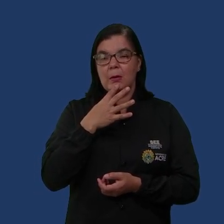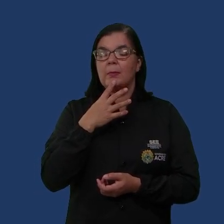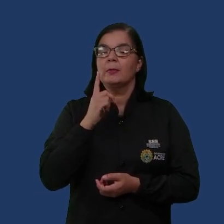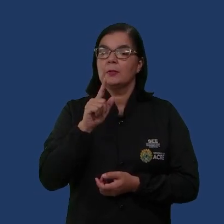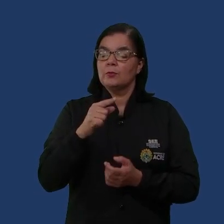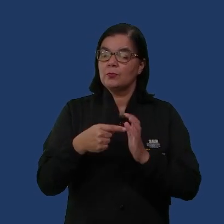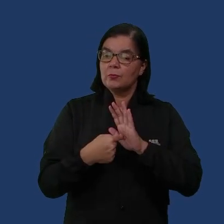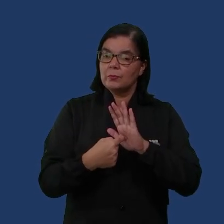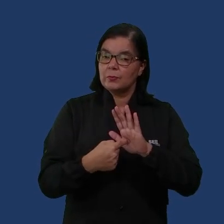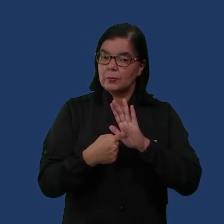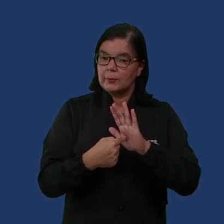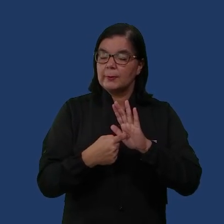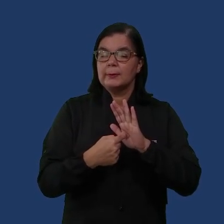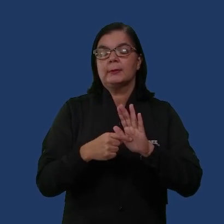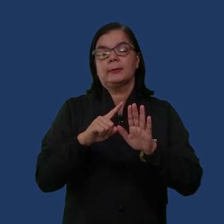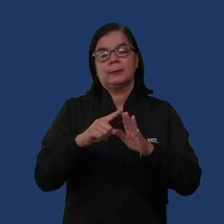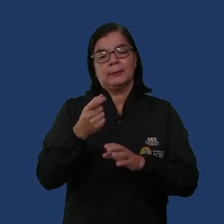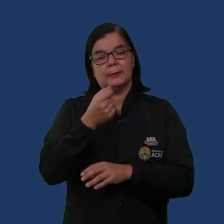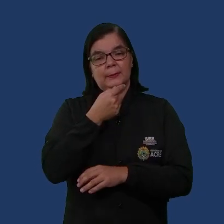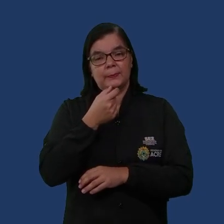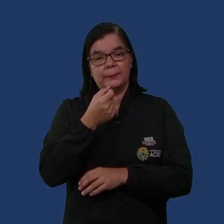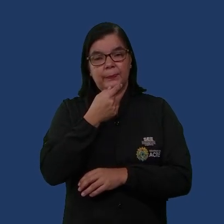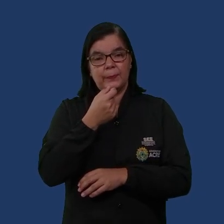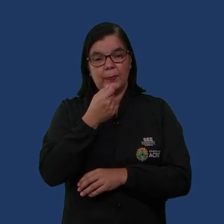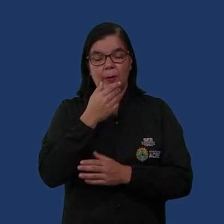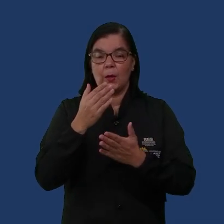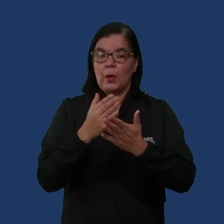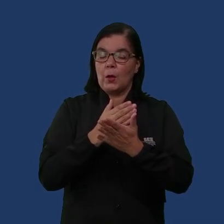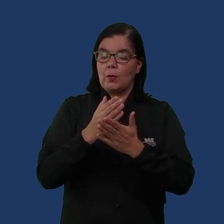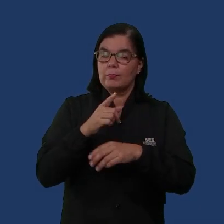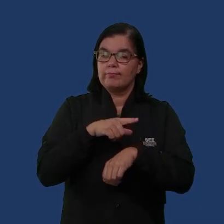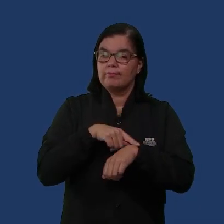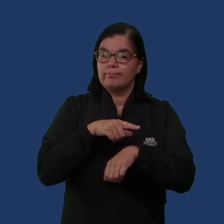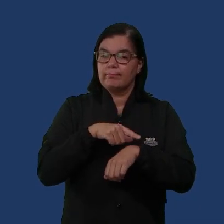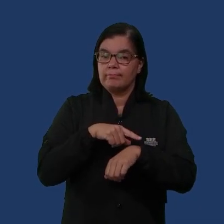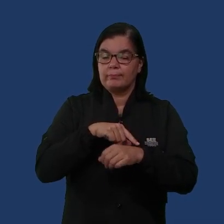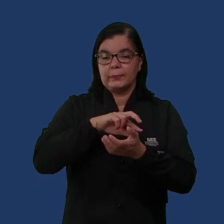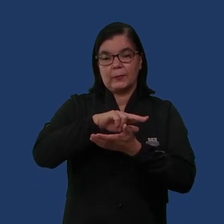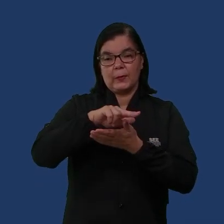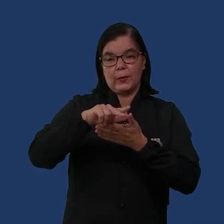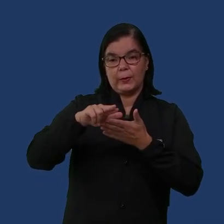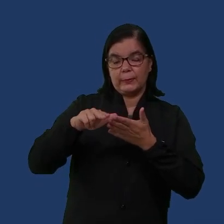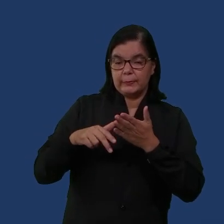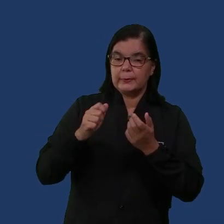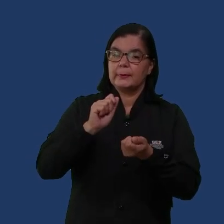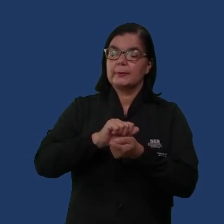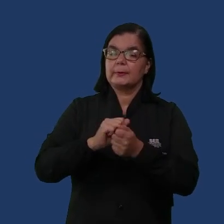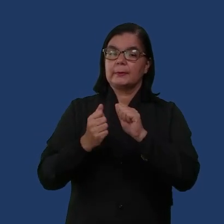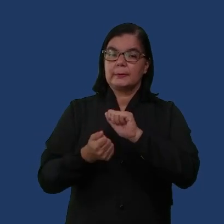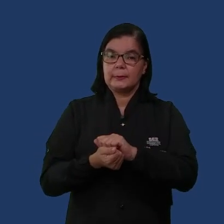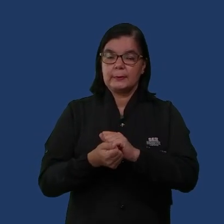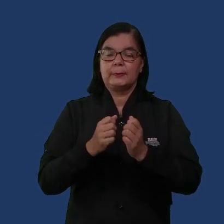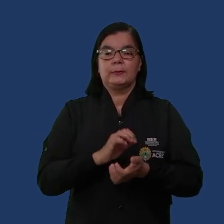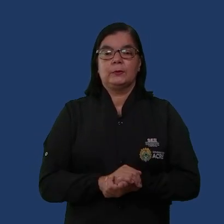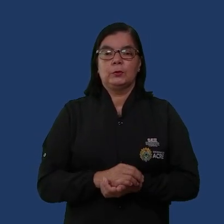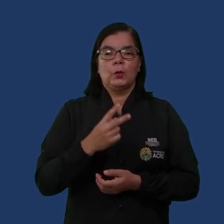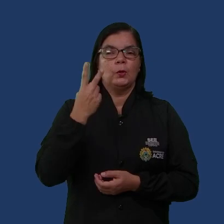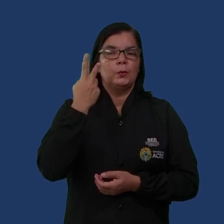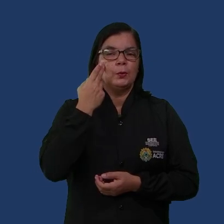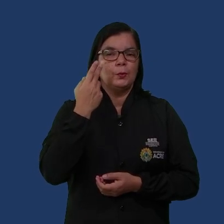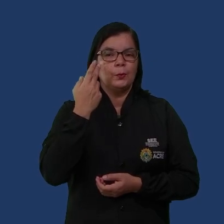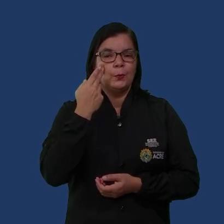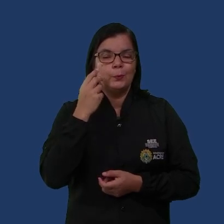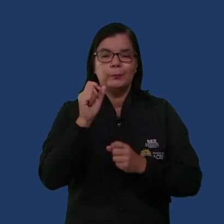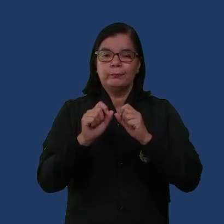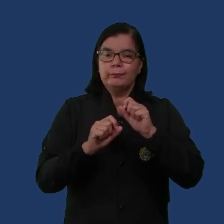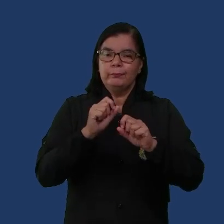se apresenta nessa forma parodiada em alguns momentos em diversas versões. Normalmente,